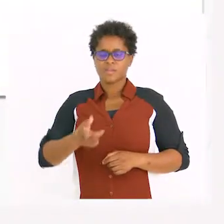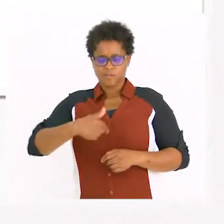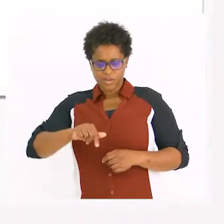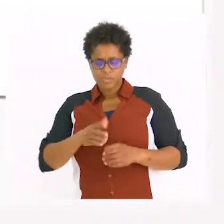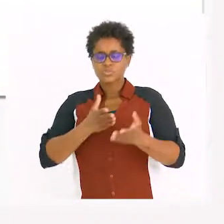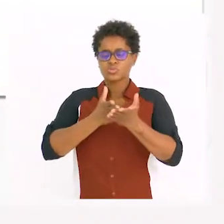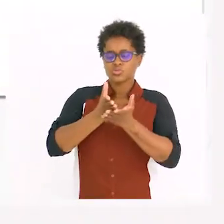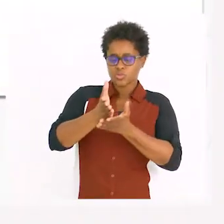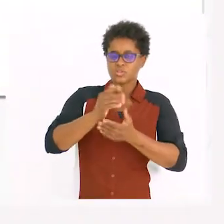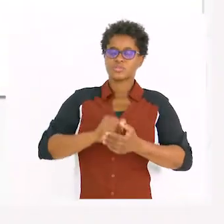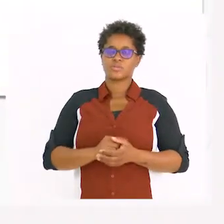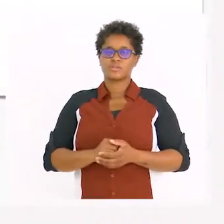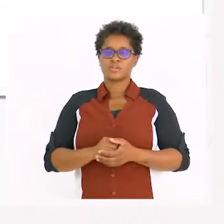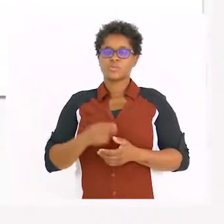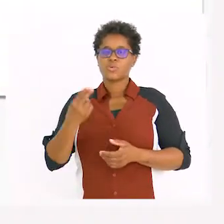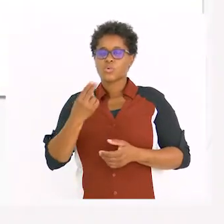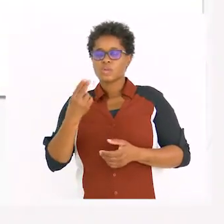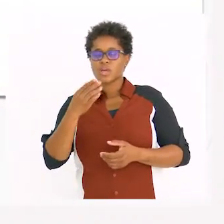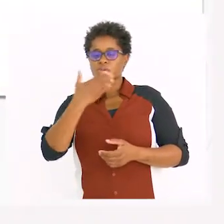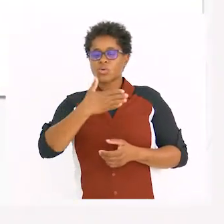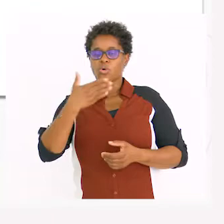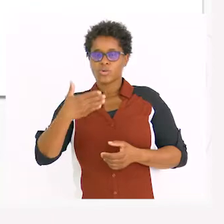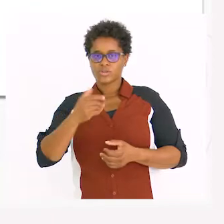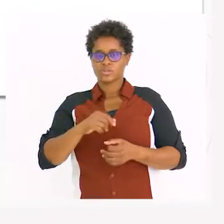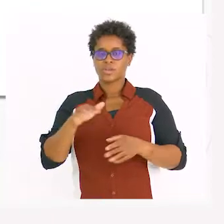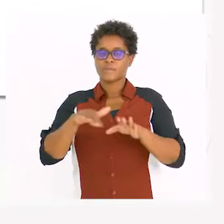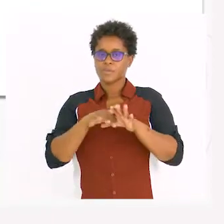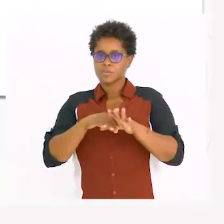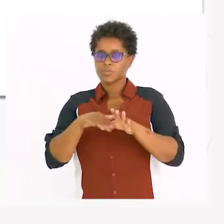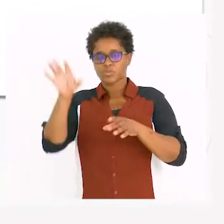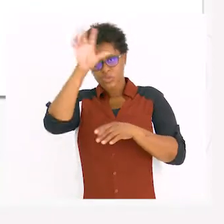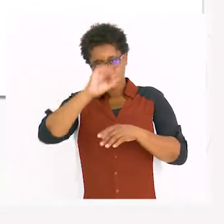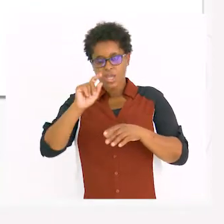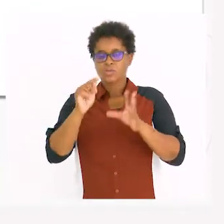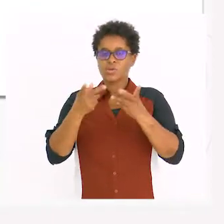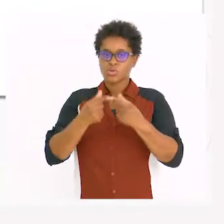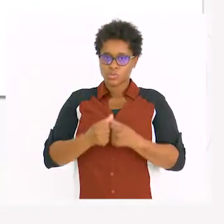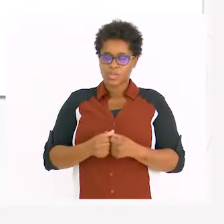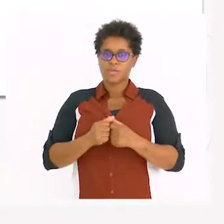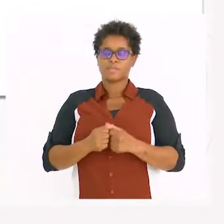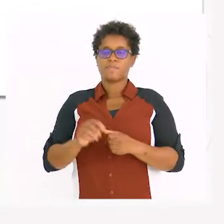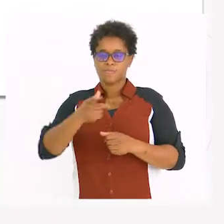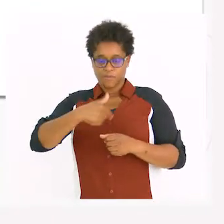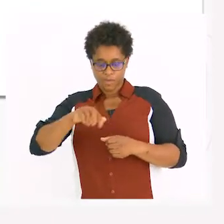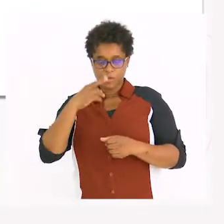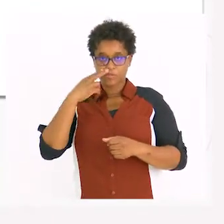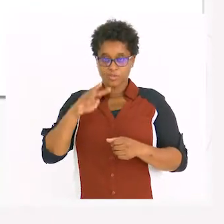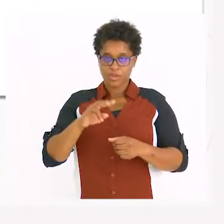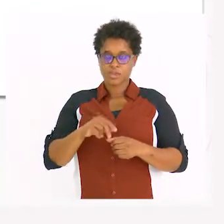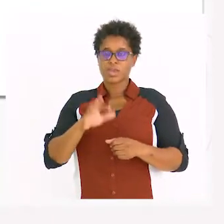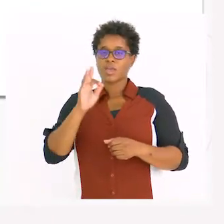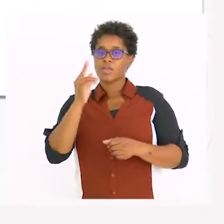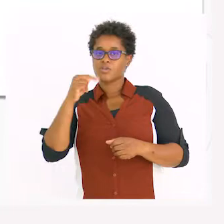Vamos continuar com a unidade 11, a intervenção do Estado na economia. Vamos ver